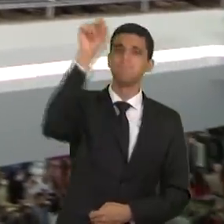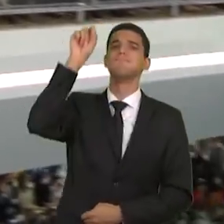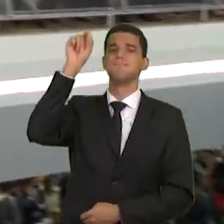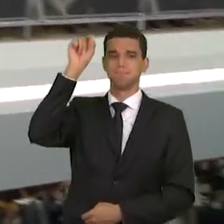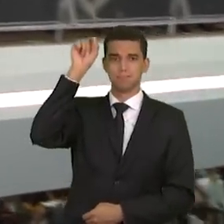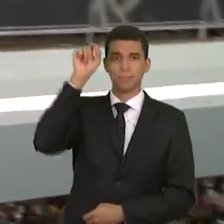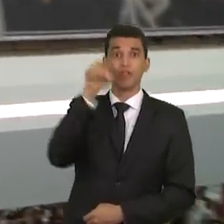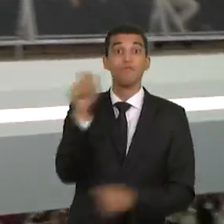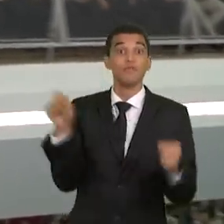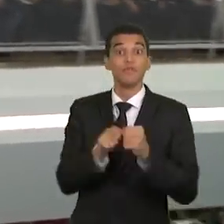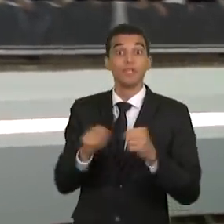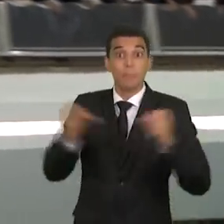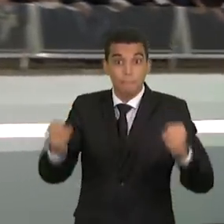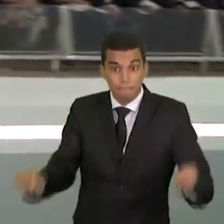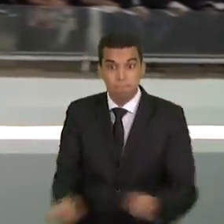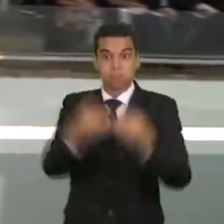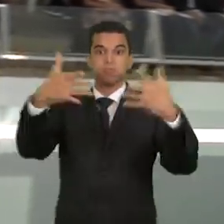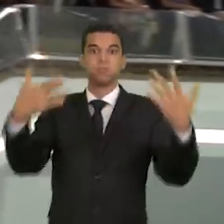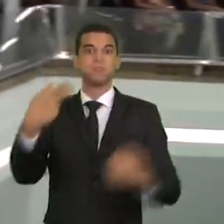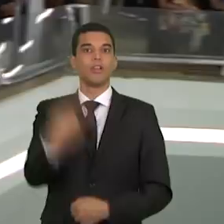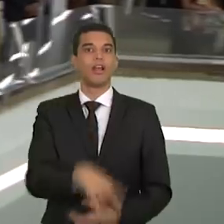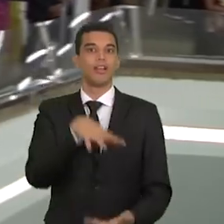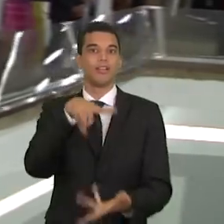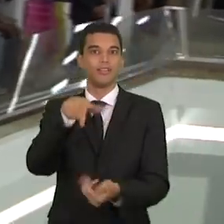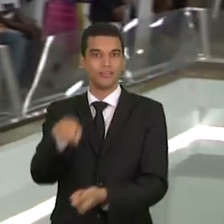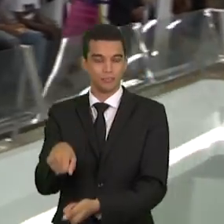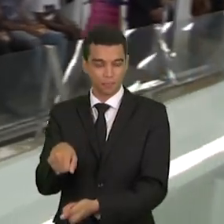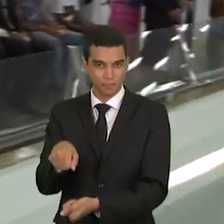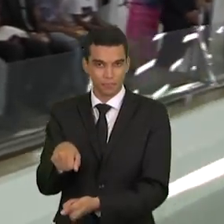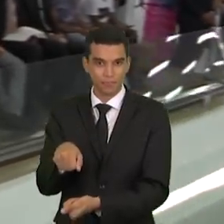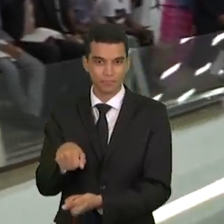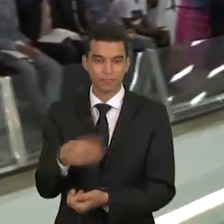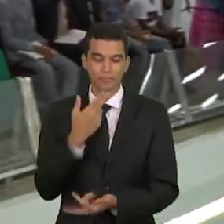para grandes feitos na terra.